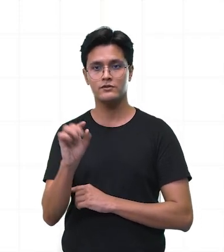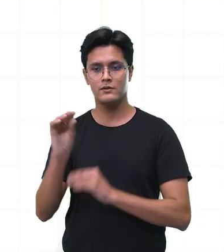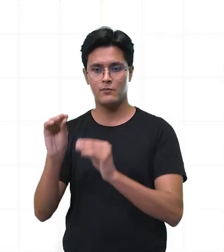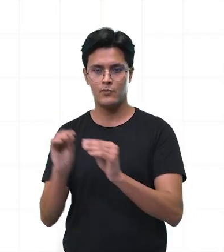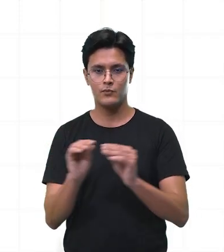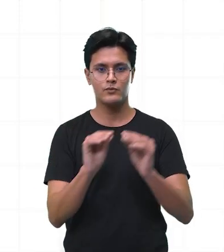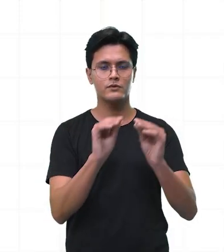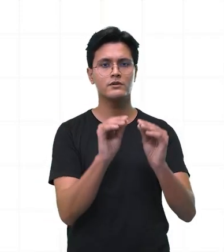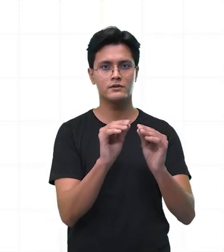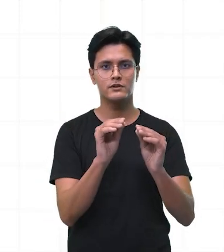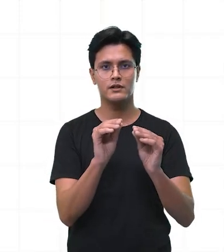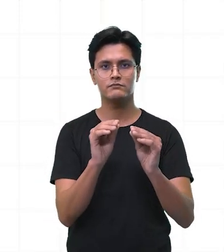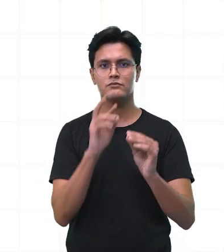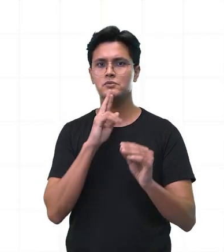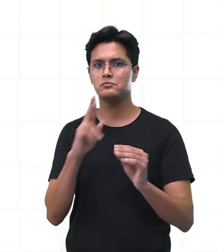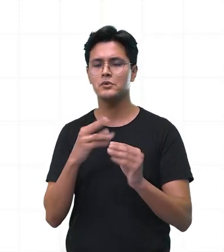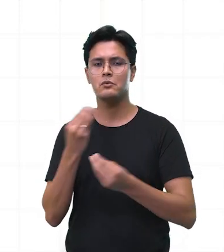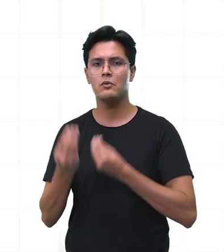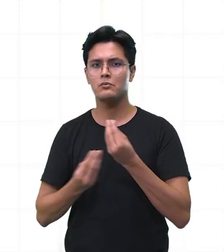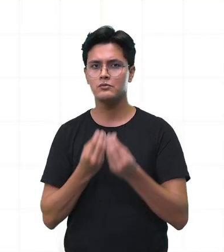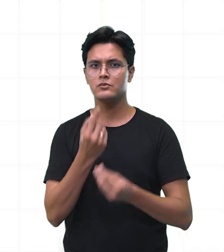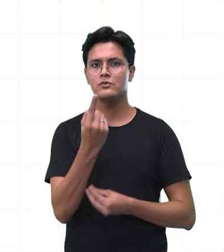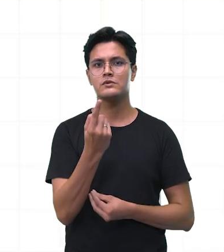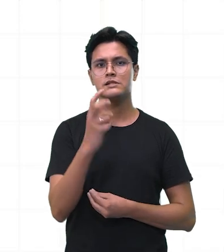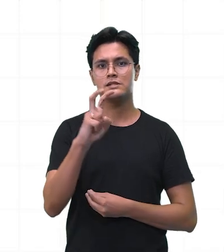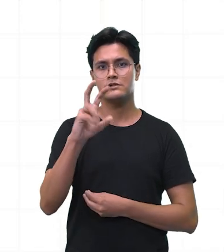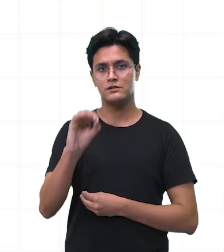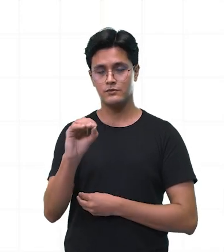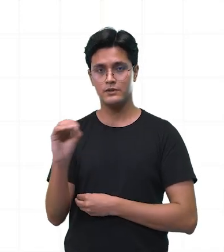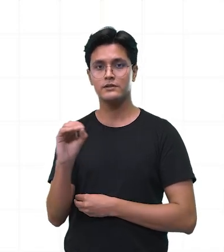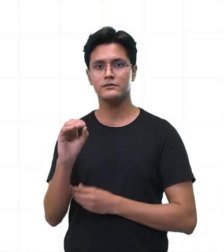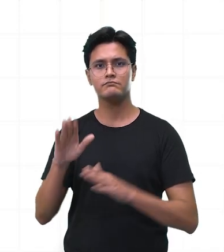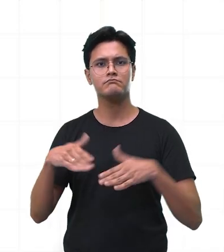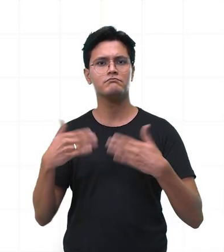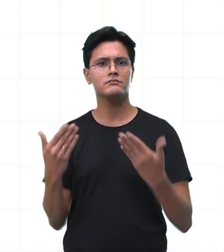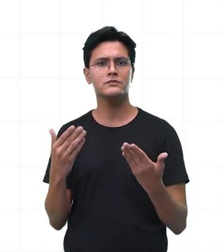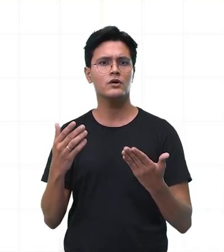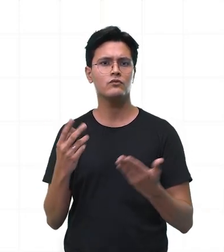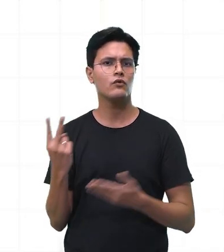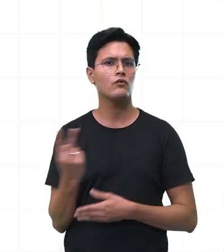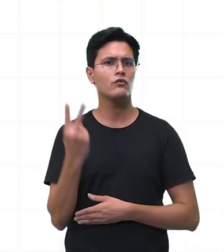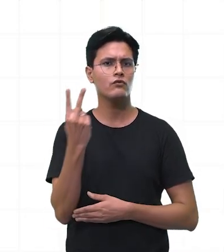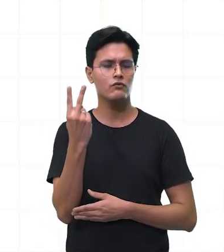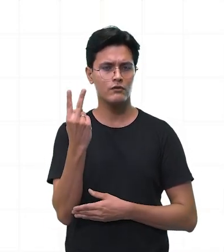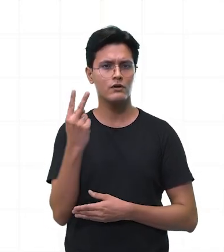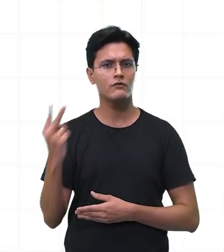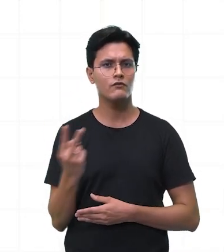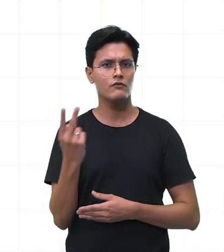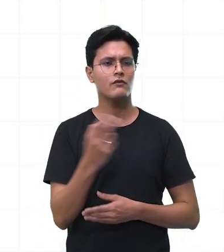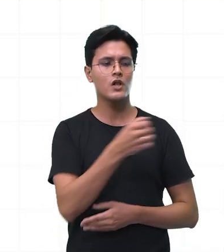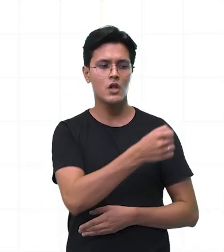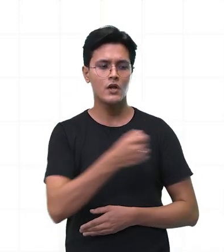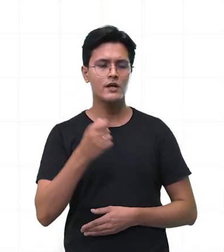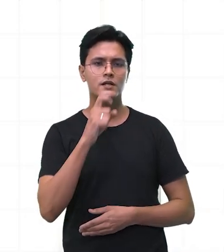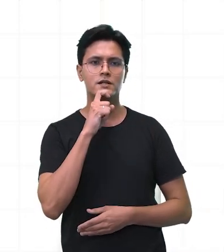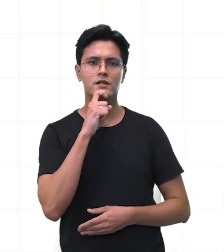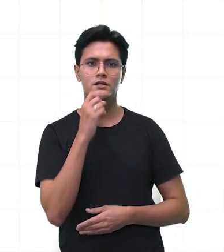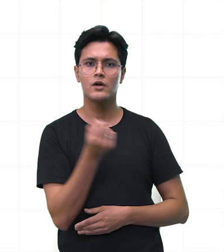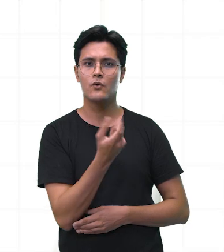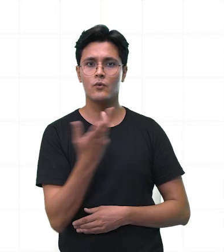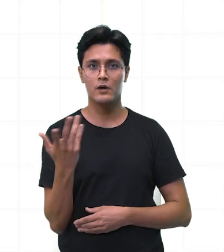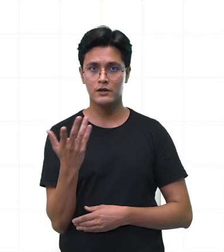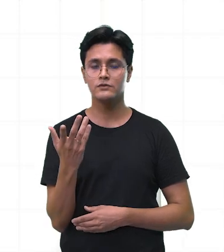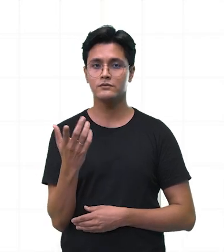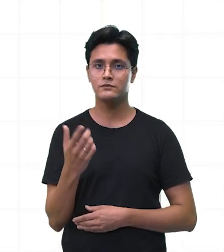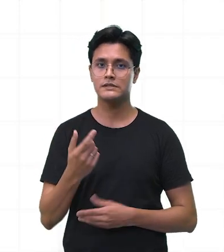150. Quanto que vai sair, então, essa geladeira? Ora, com 10% de desconto,